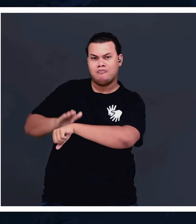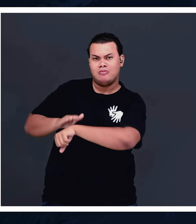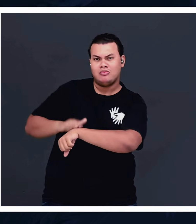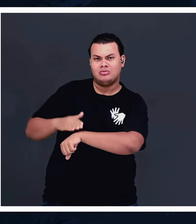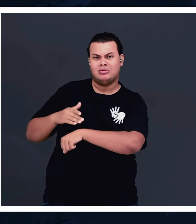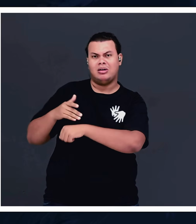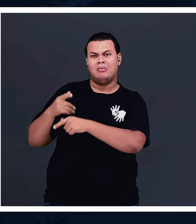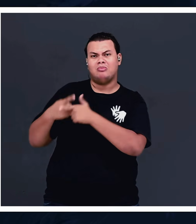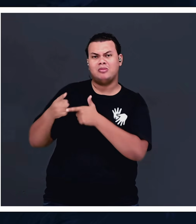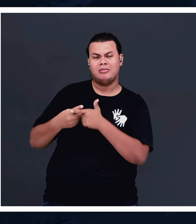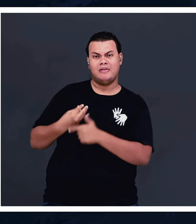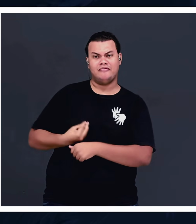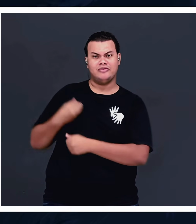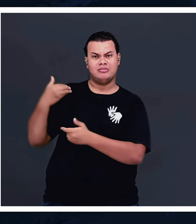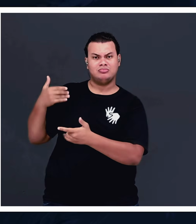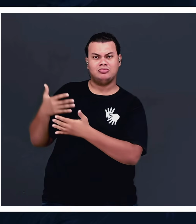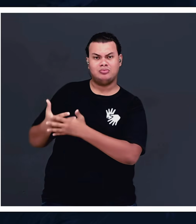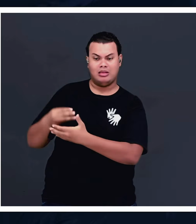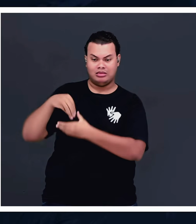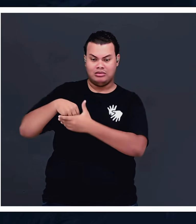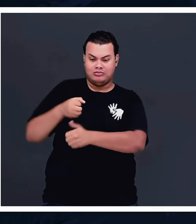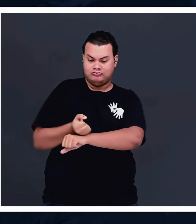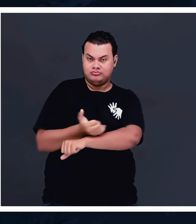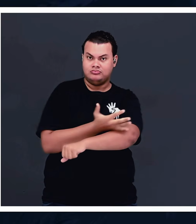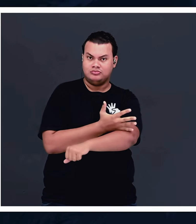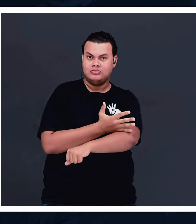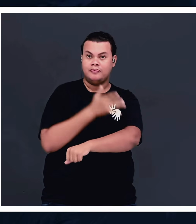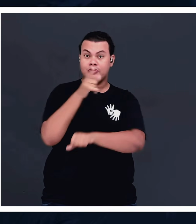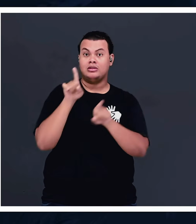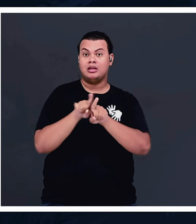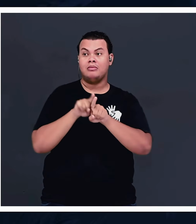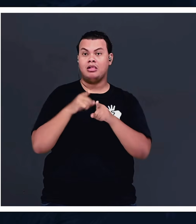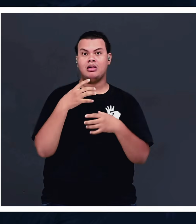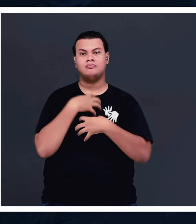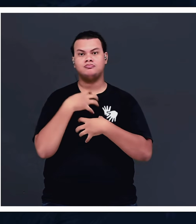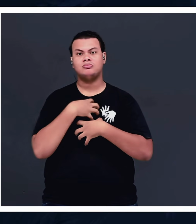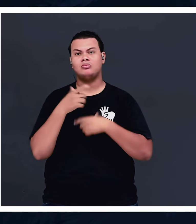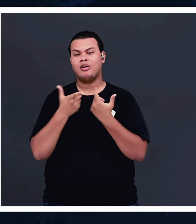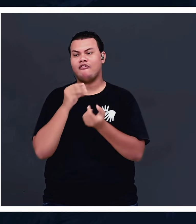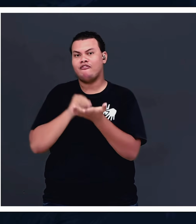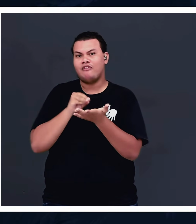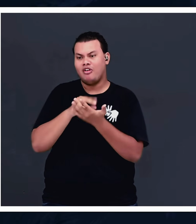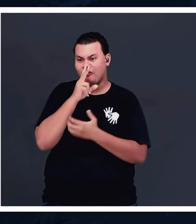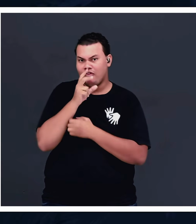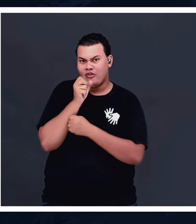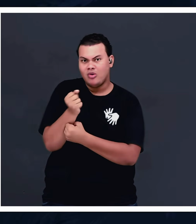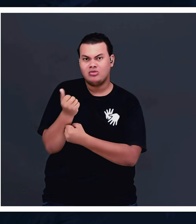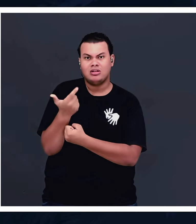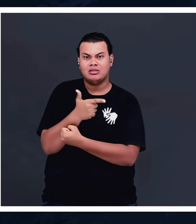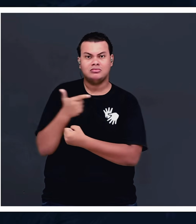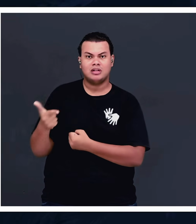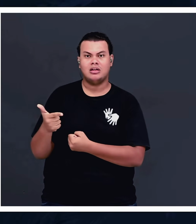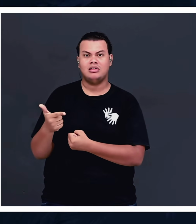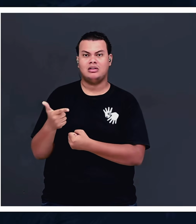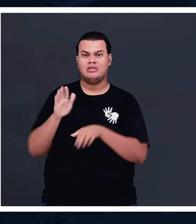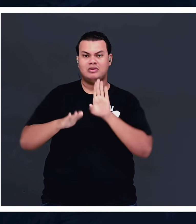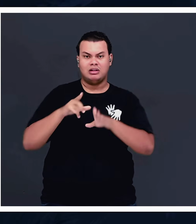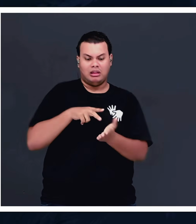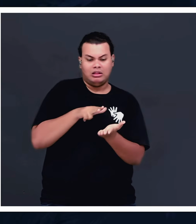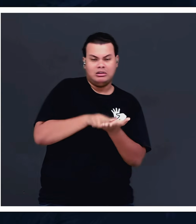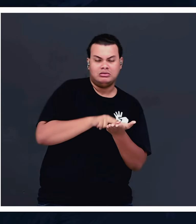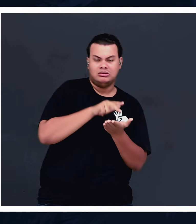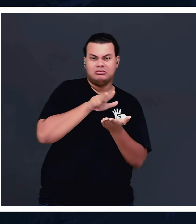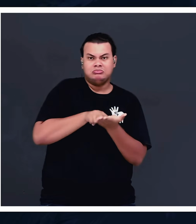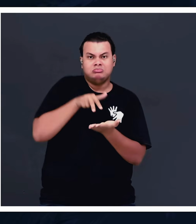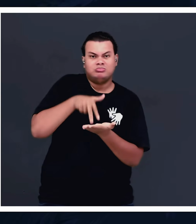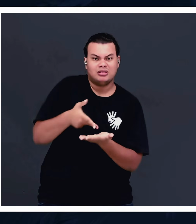muito agudo da sua vida, emocionalmente falando, você se sente sem forças para se levantar, para sair da cama,